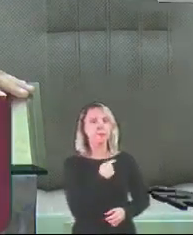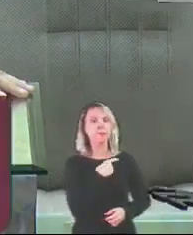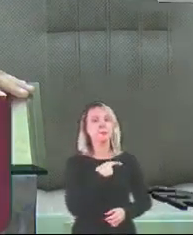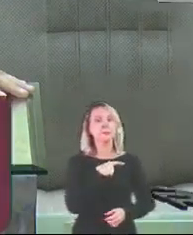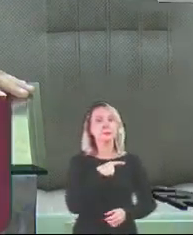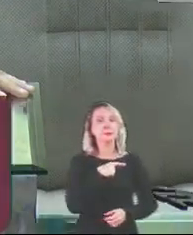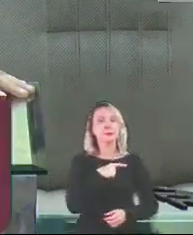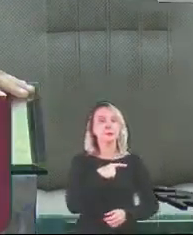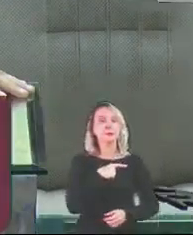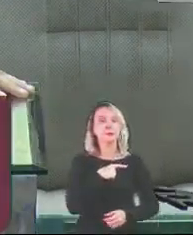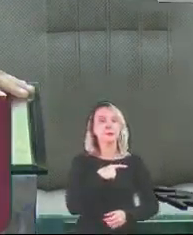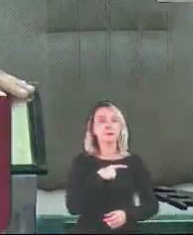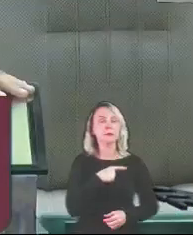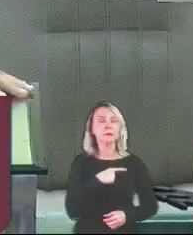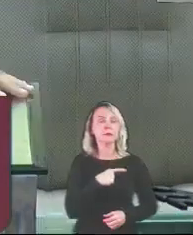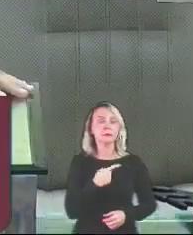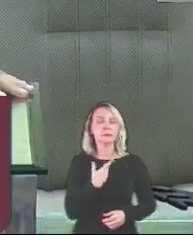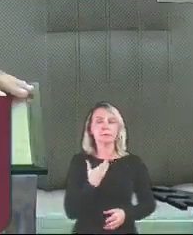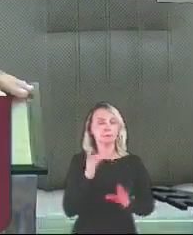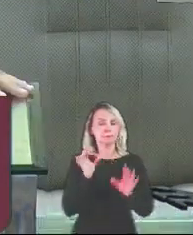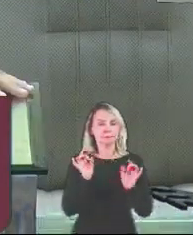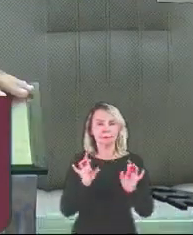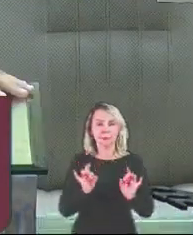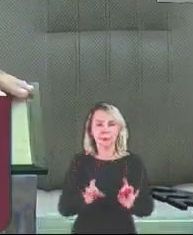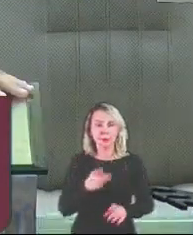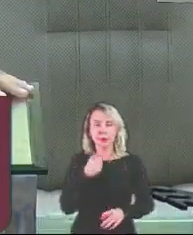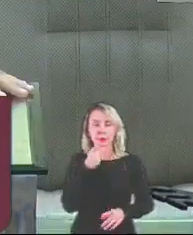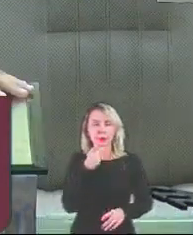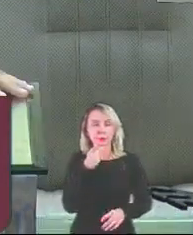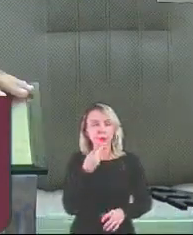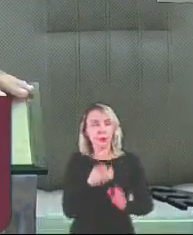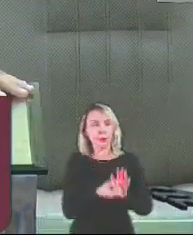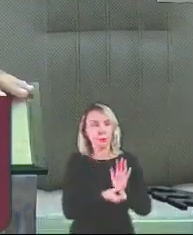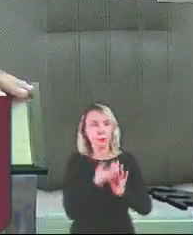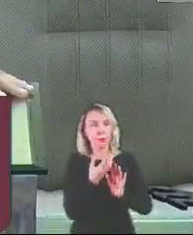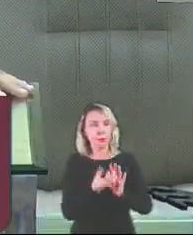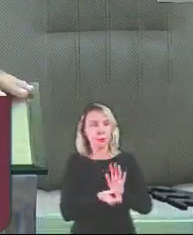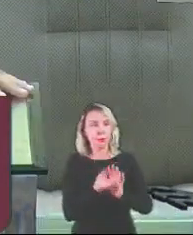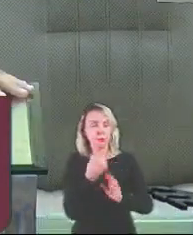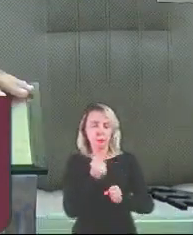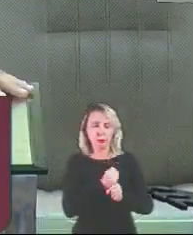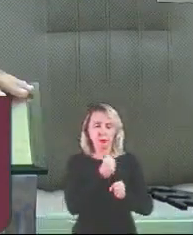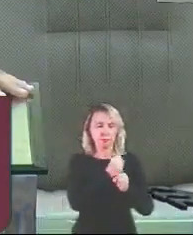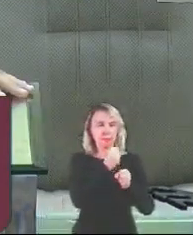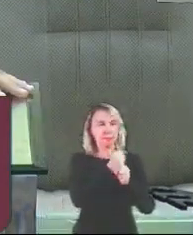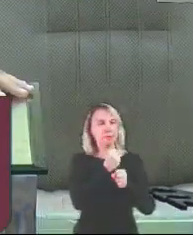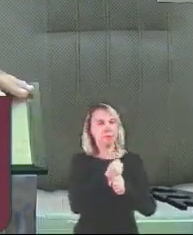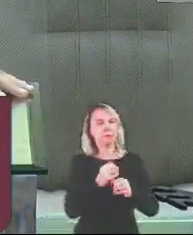de uma forma muito específica, falado das grandes obras da igreja.